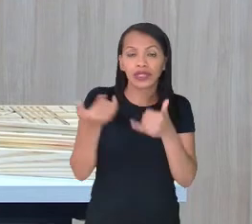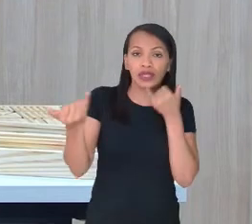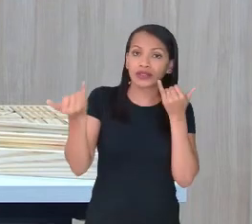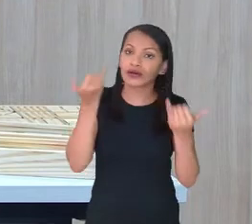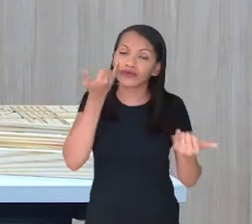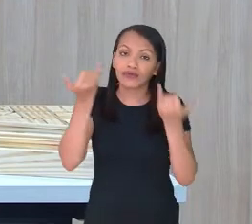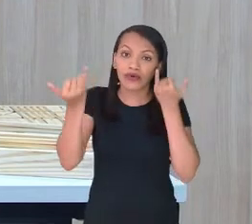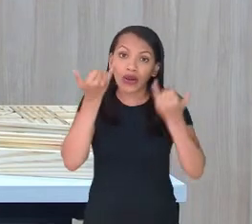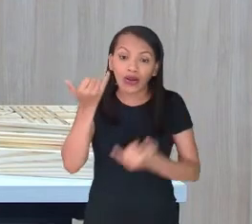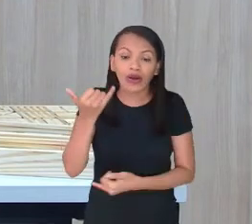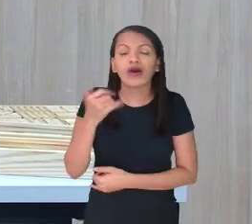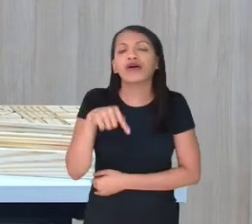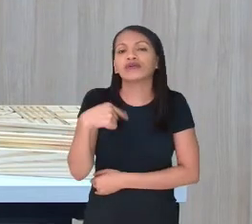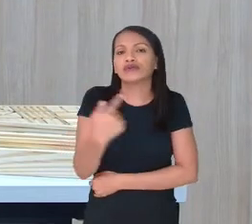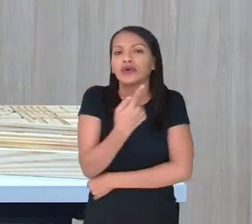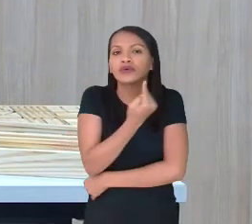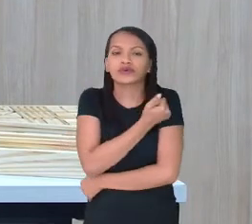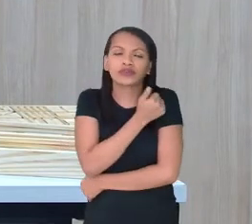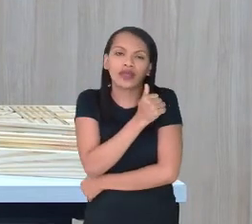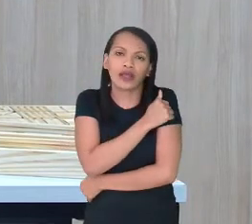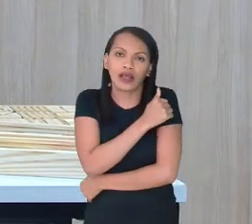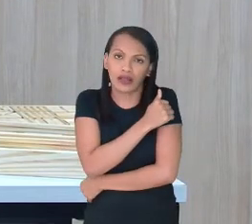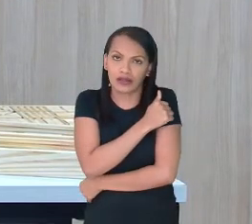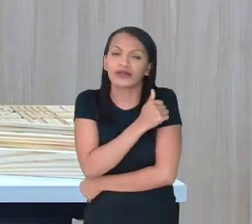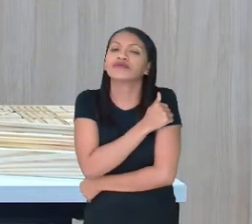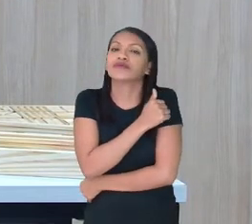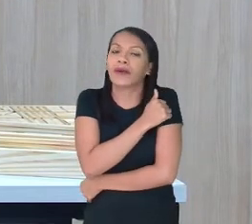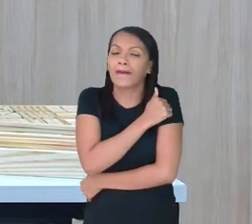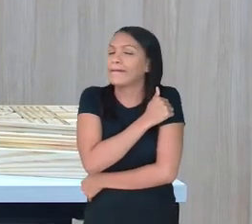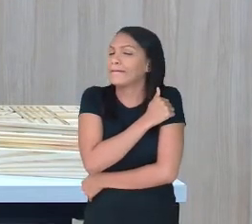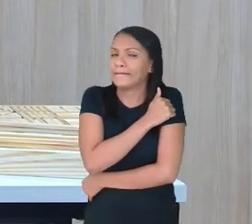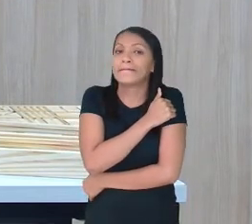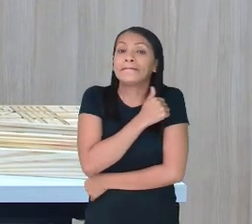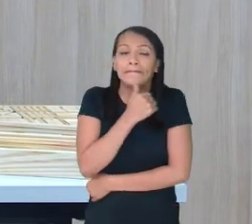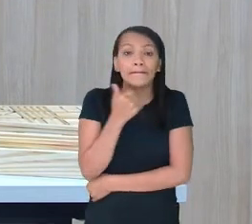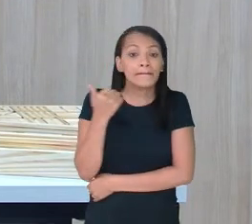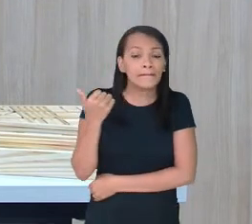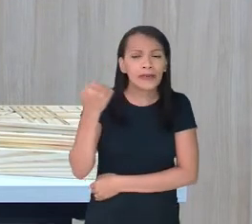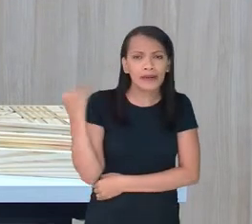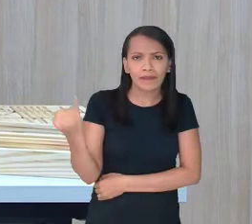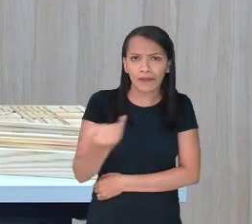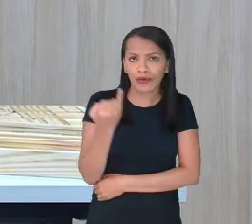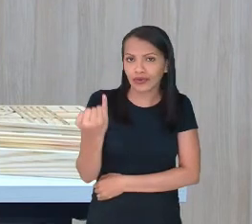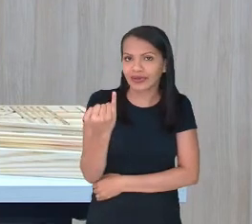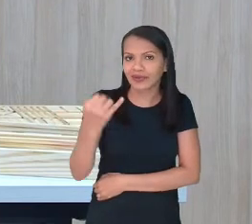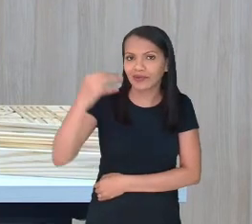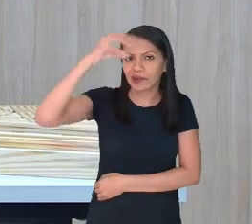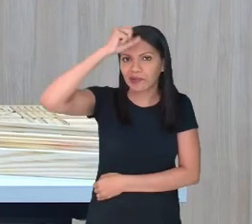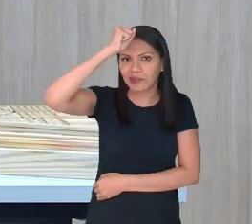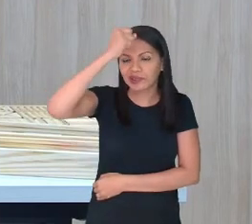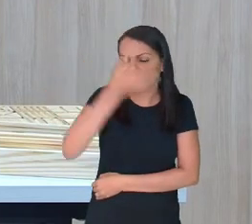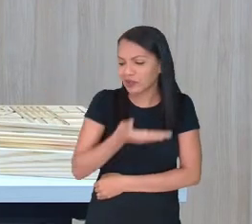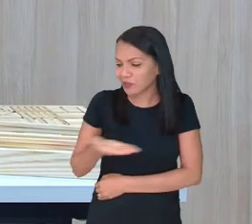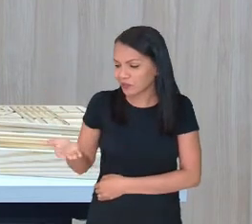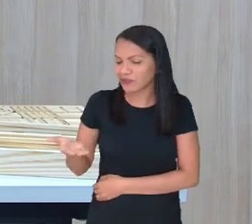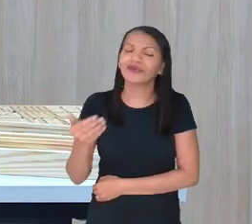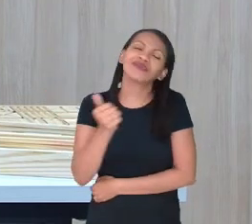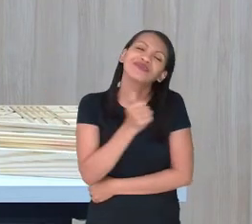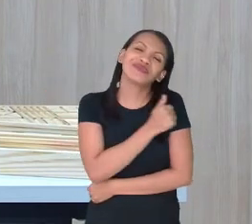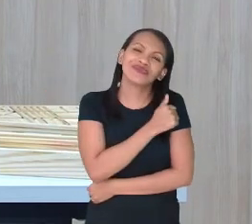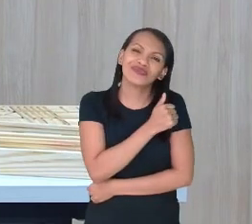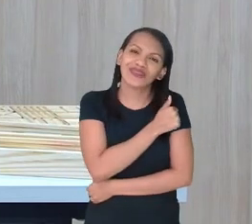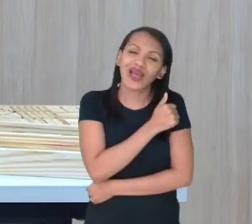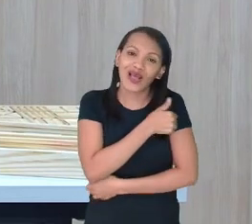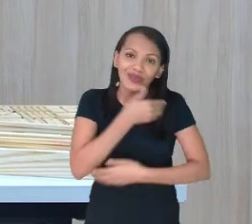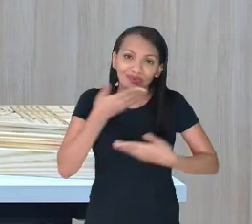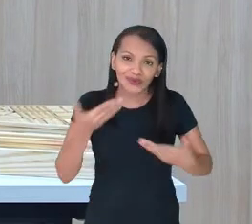informação aos nossos estudantes, vai ser primordial para a aprendizagem deles. É a partir daí